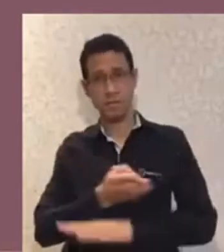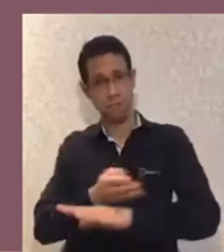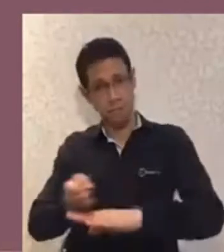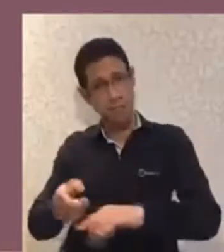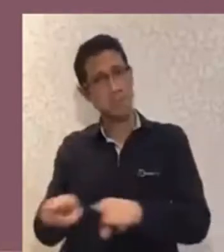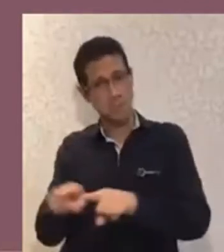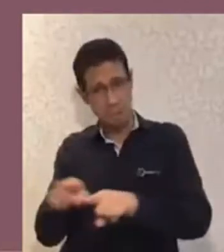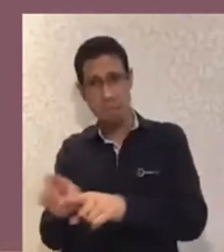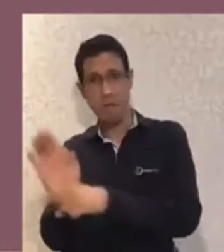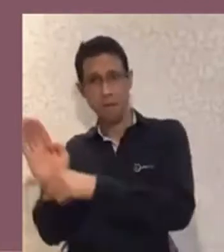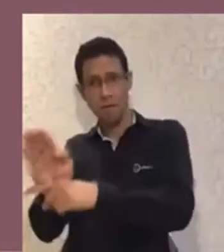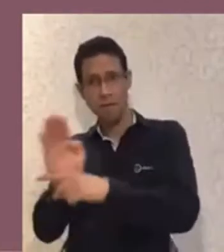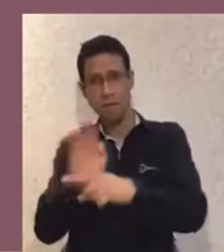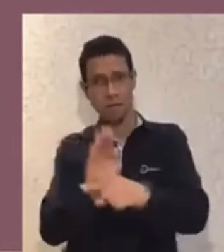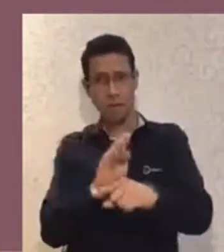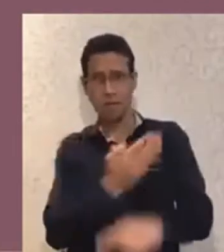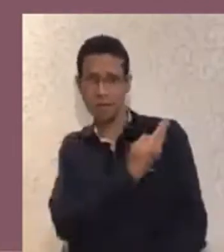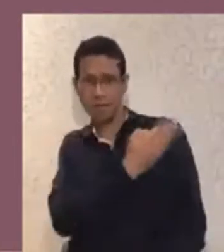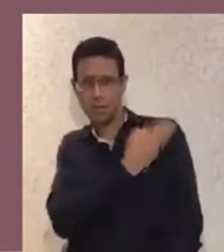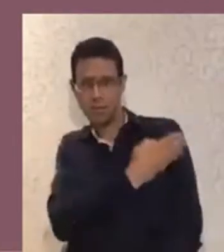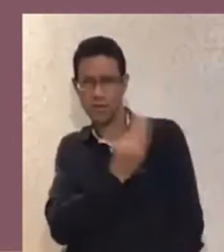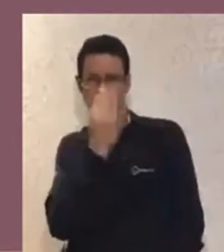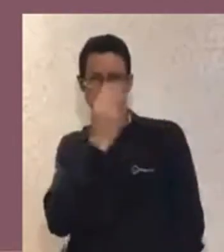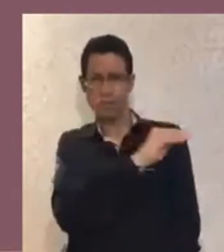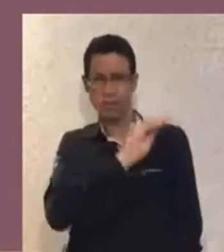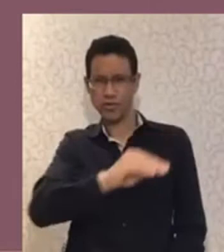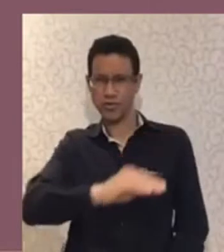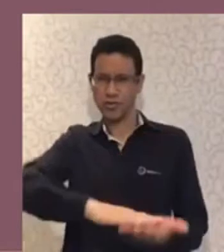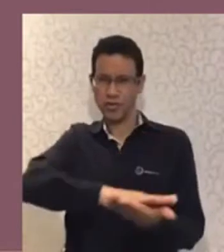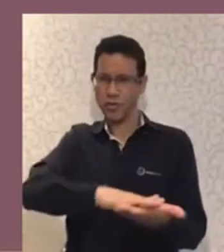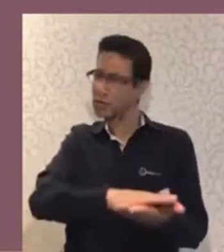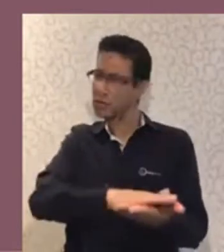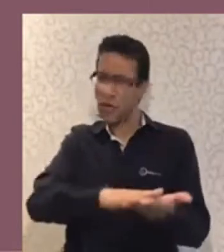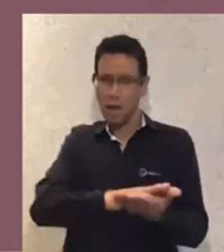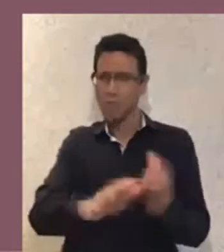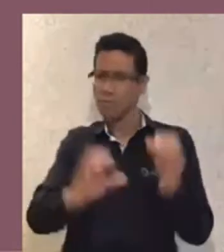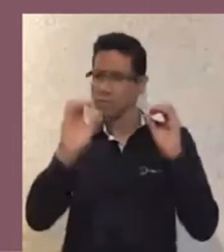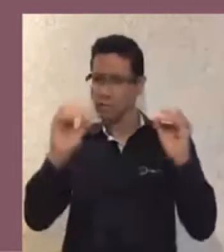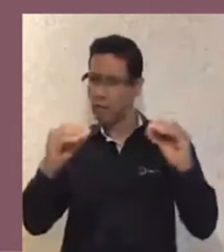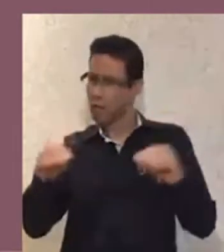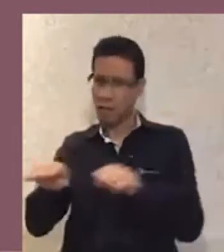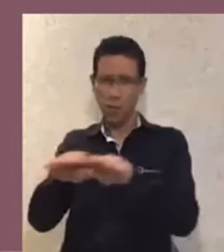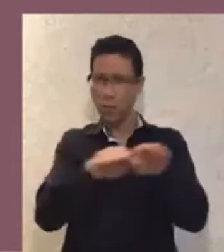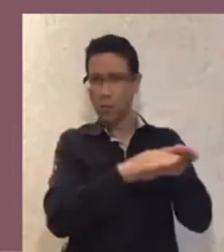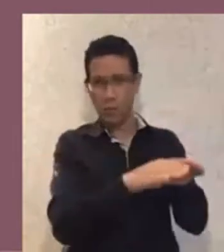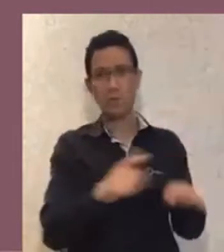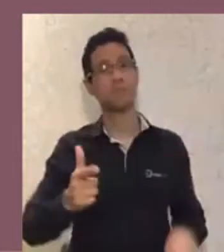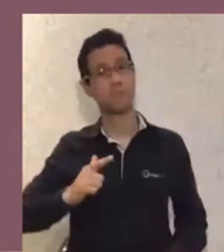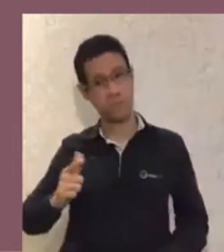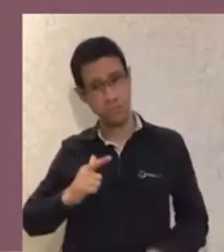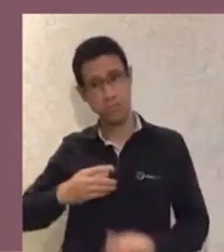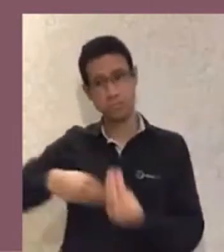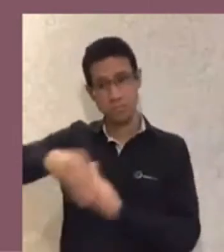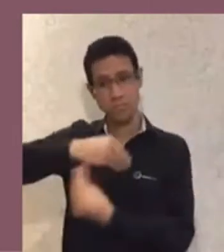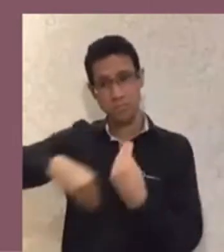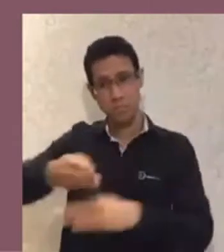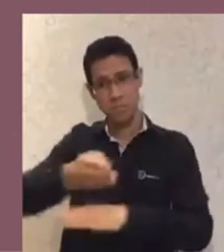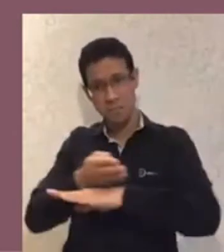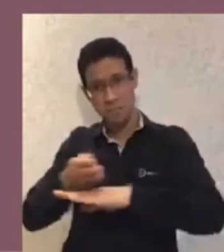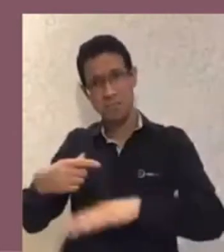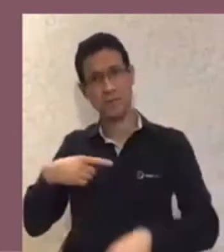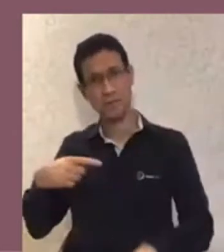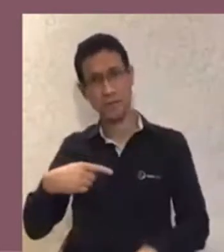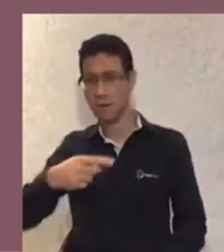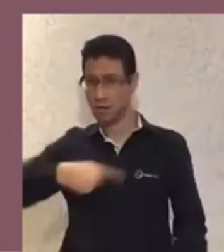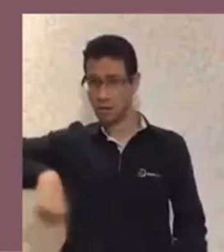lutas das chamadas minorias, porque nós não somos minorias. Nós não somos minoria falando em relação